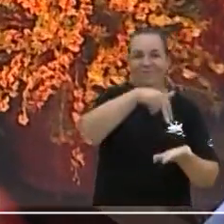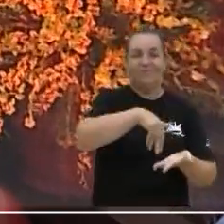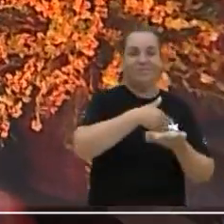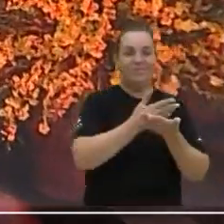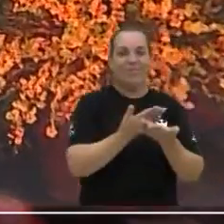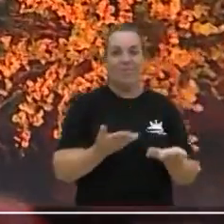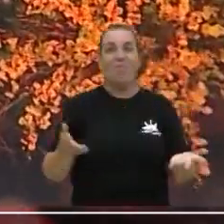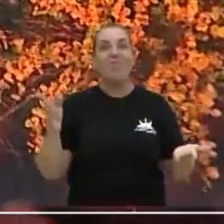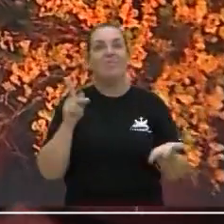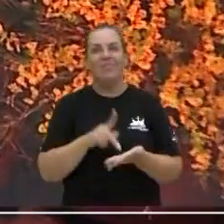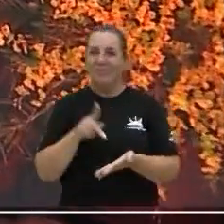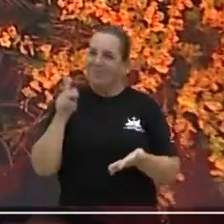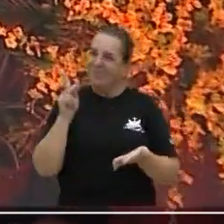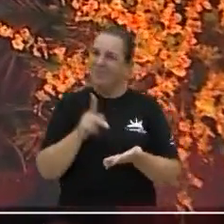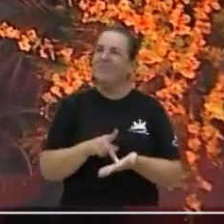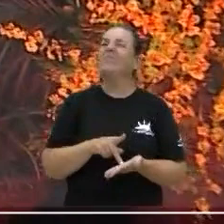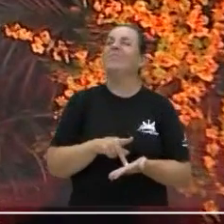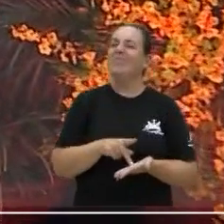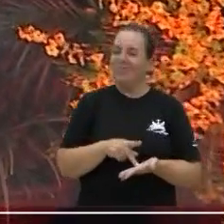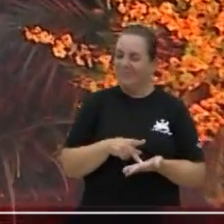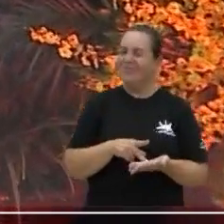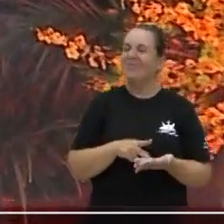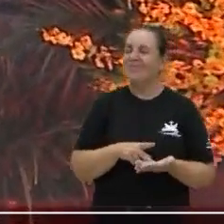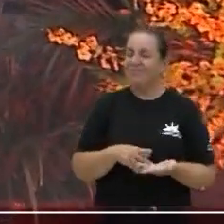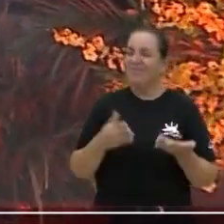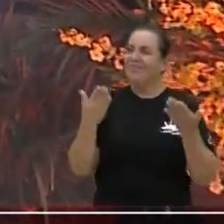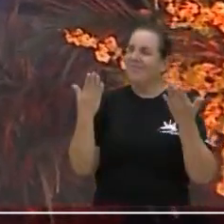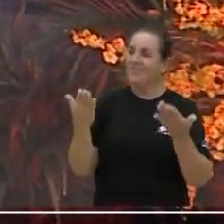ressuscitou de verdade.